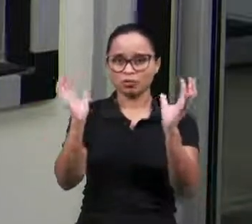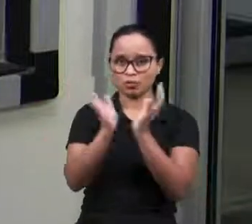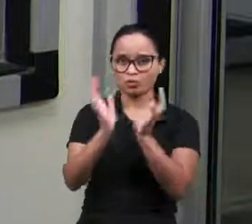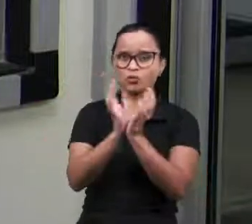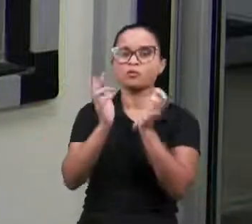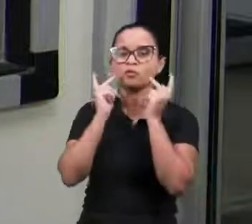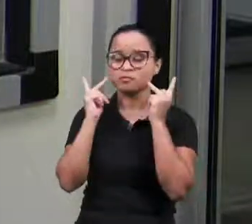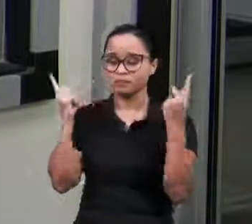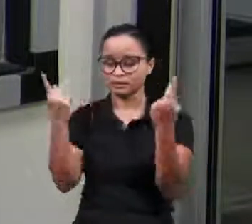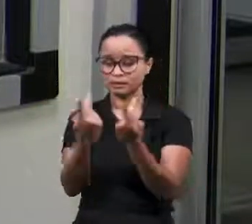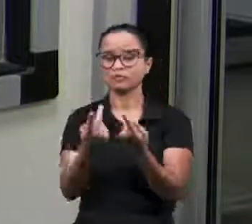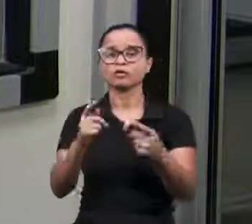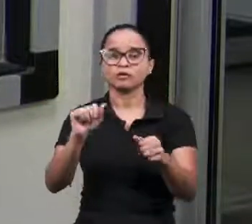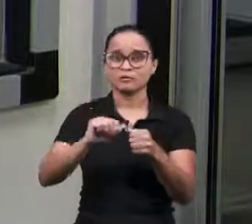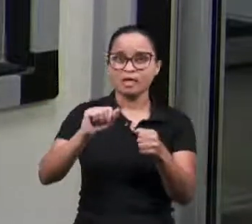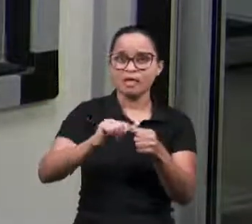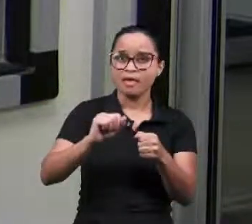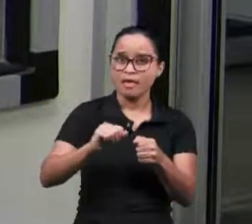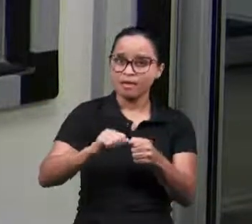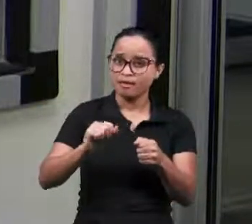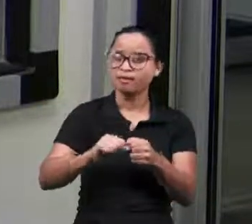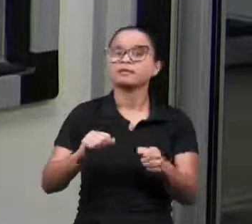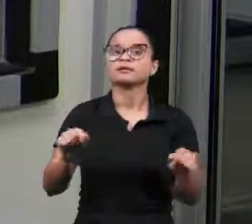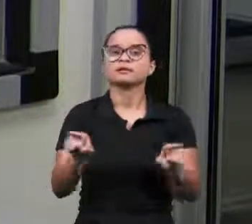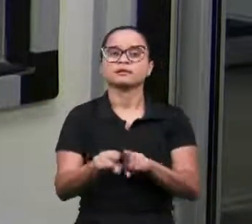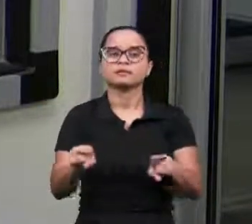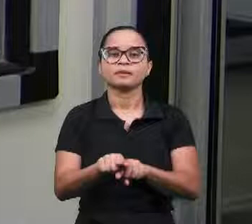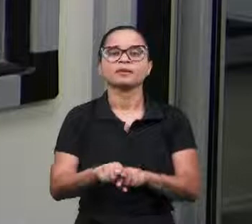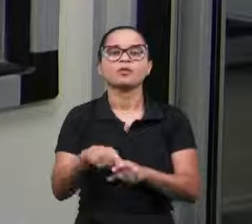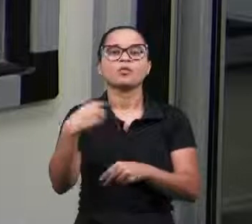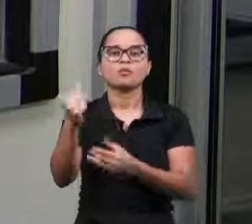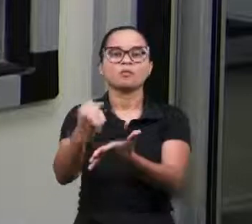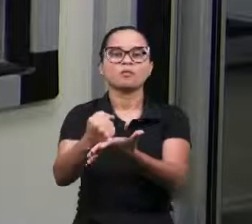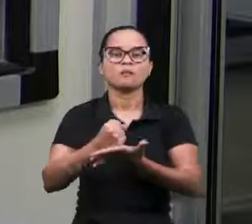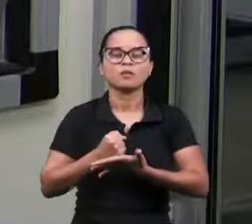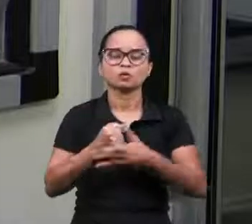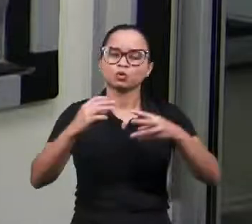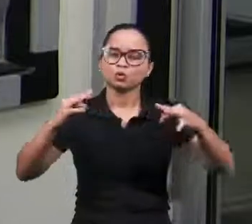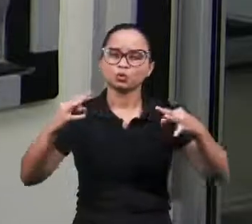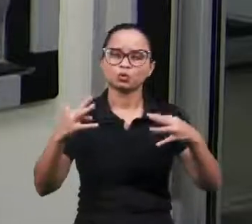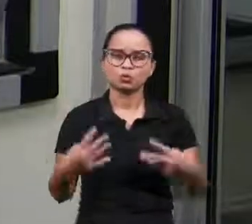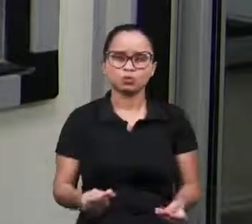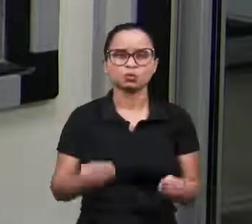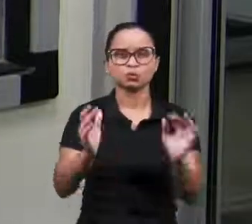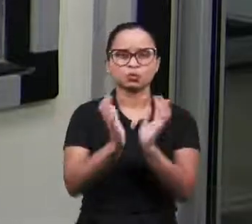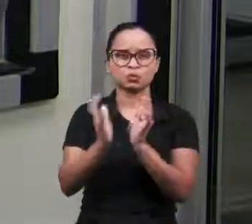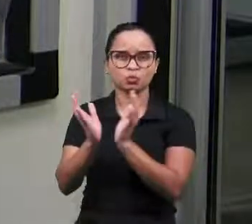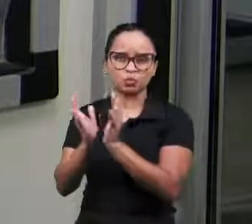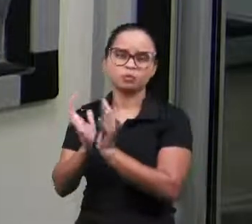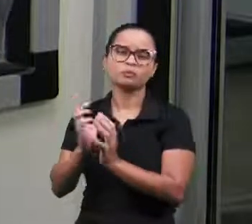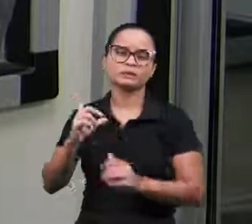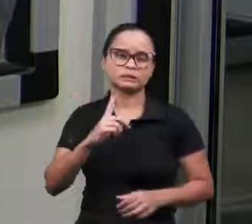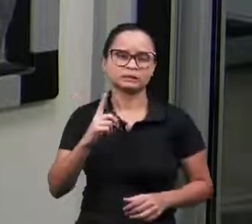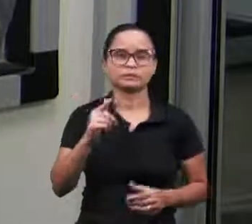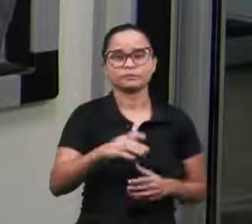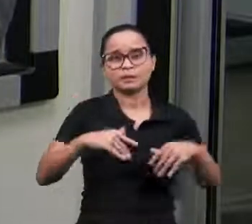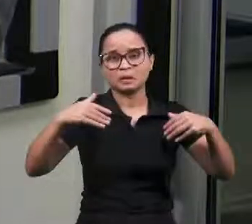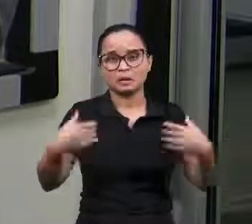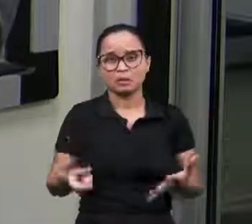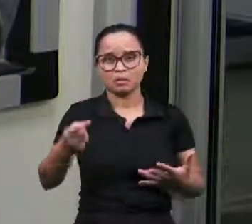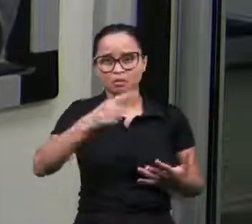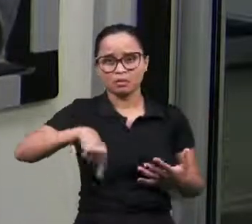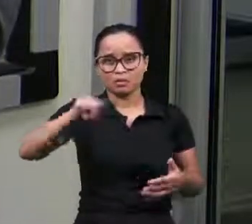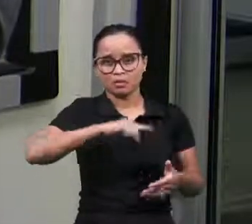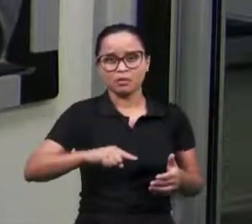presbitério, né? Nós todos juntos, não é? Com grande apoio de toda a comissão executiva da época, não é? Então nós fizemos um